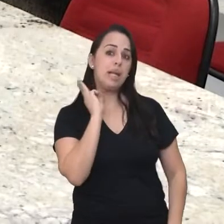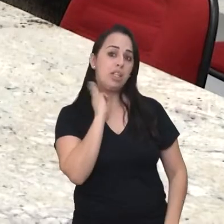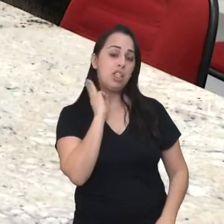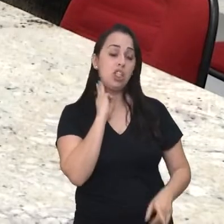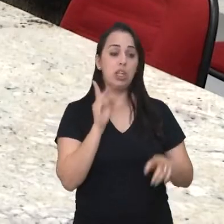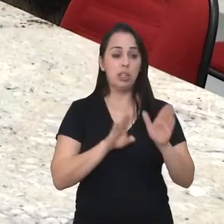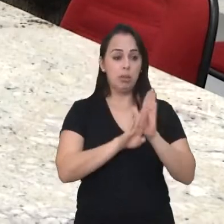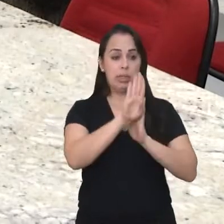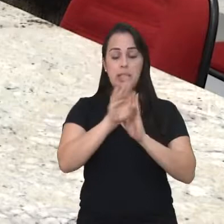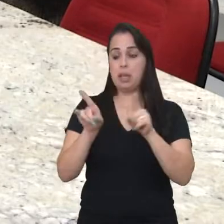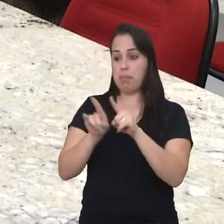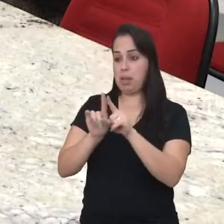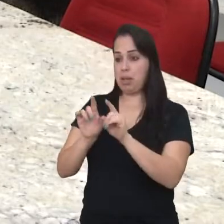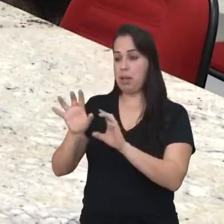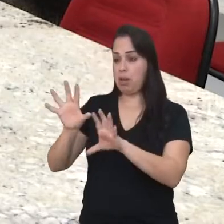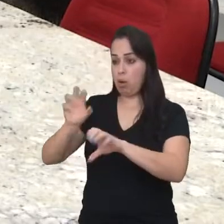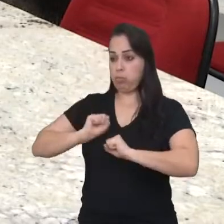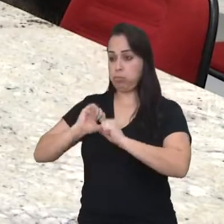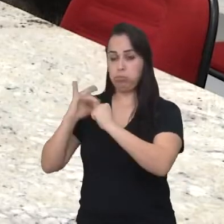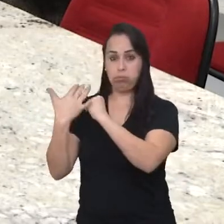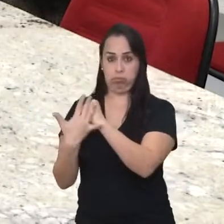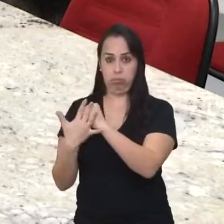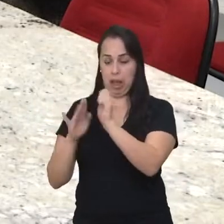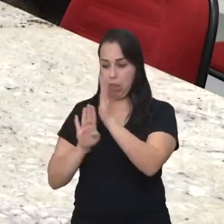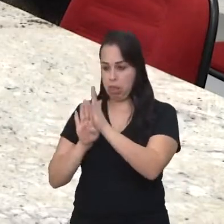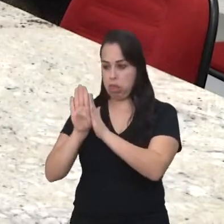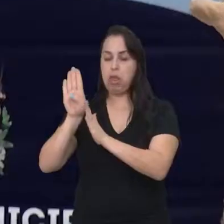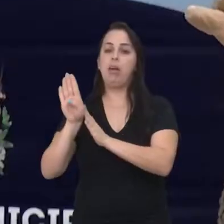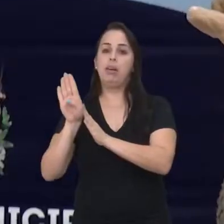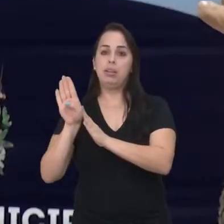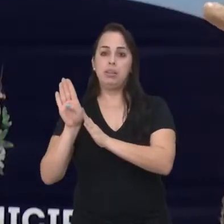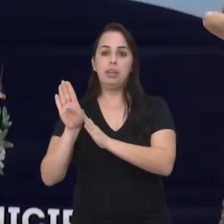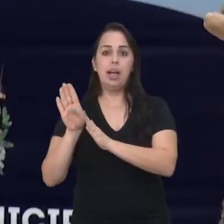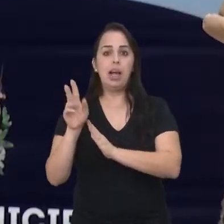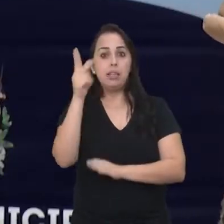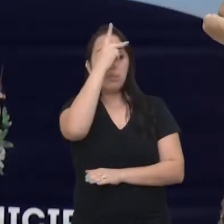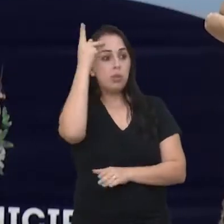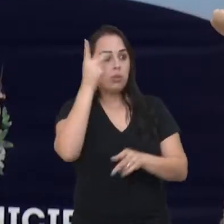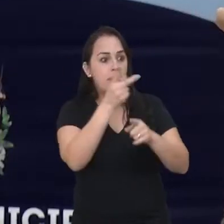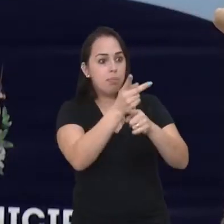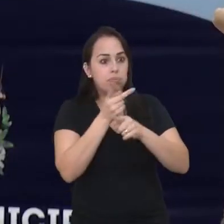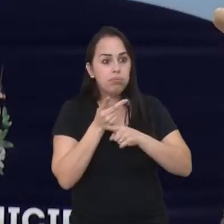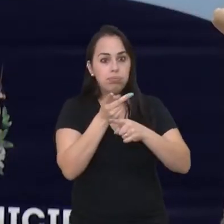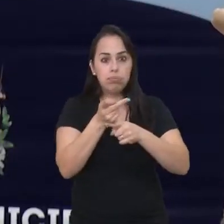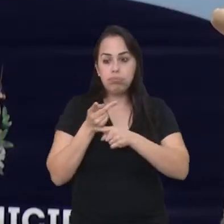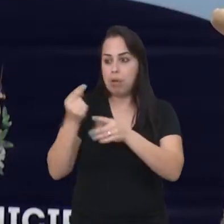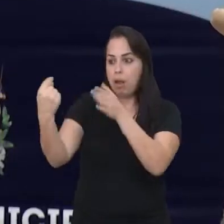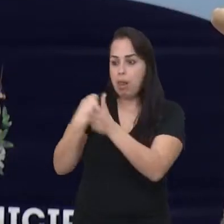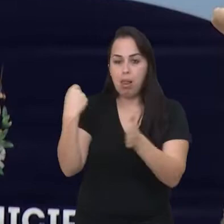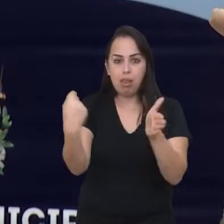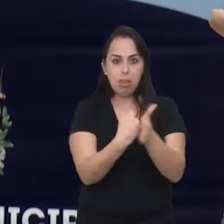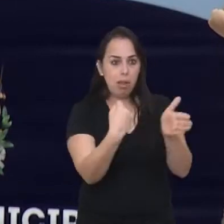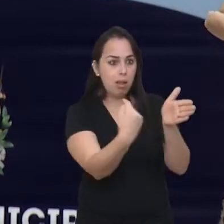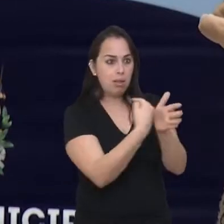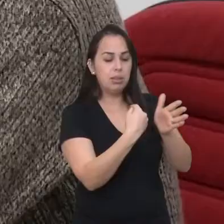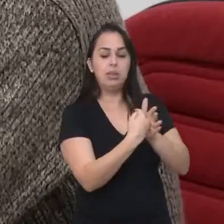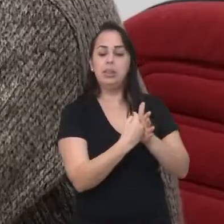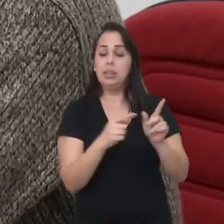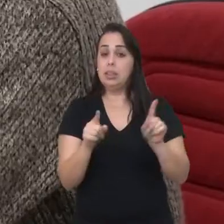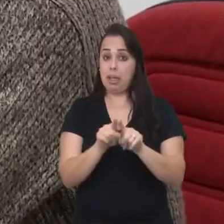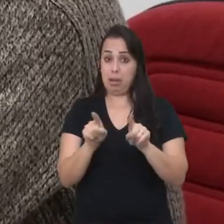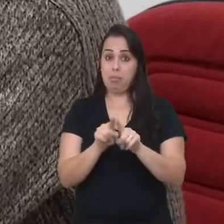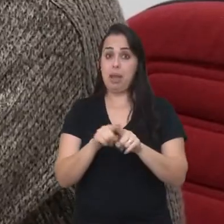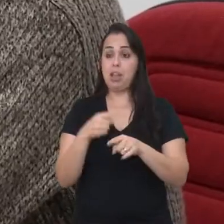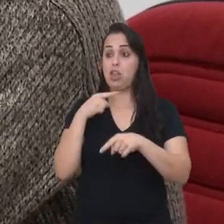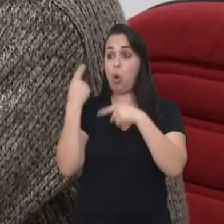de infectados com a Covid-19. Segundo os parlamentares, moradores têm procurado a comissão em busca de providências,